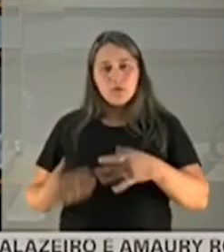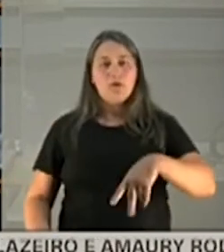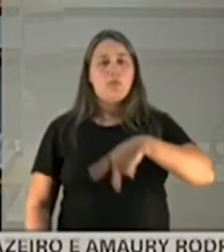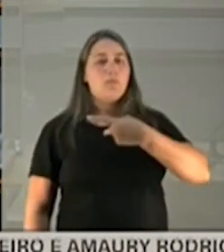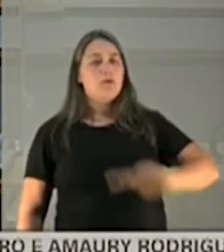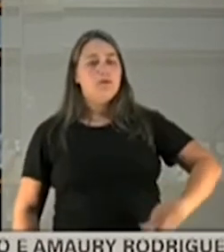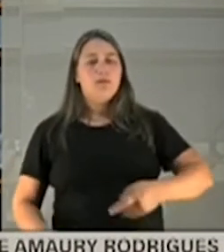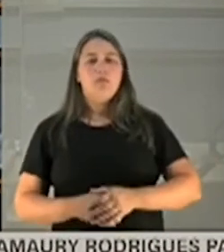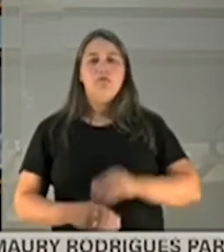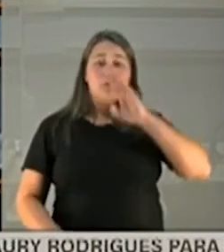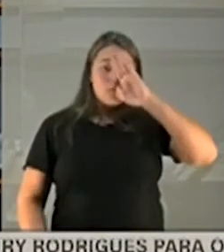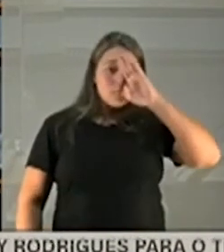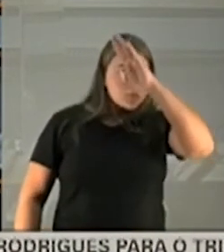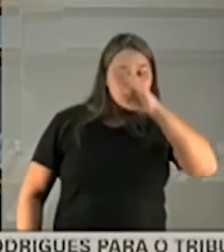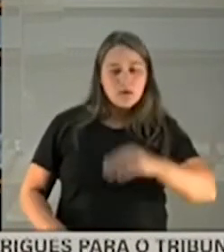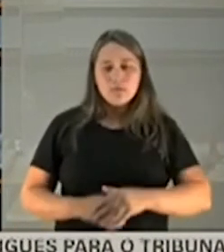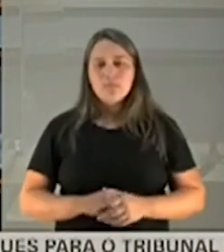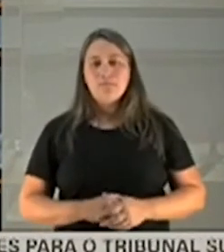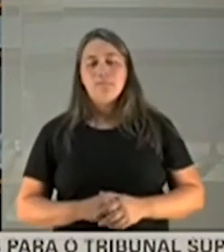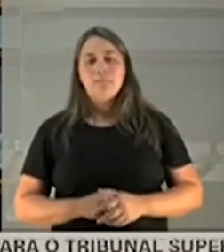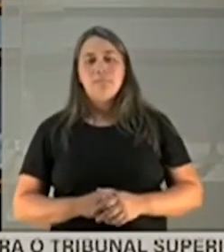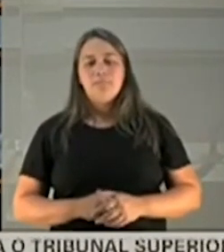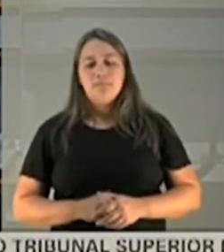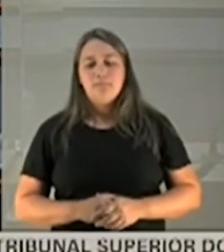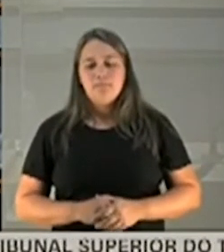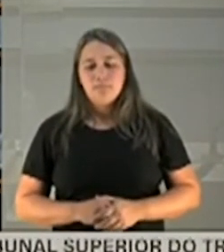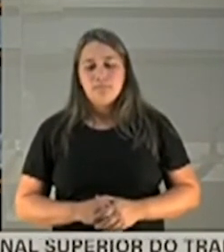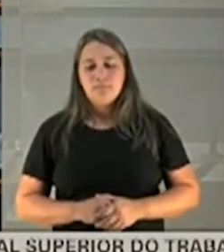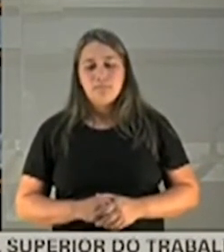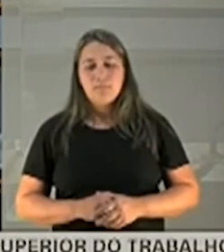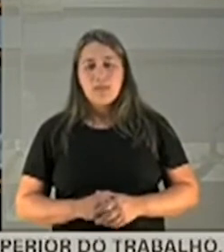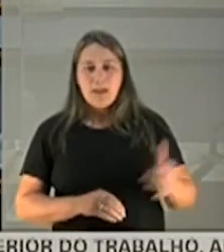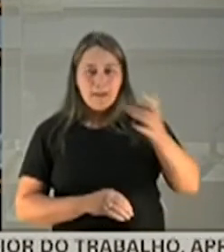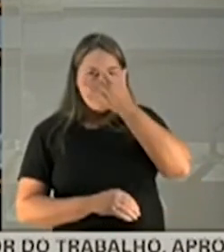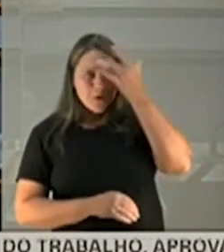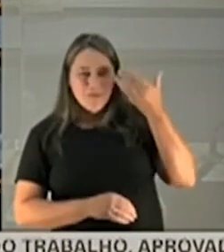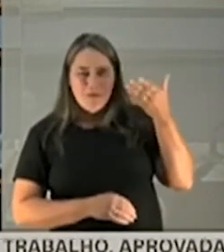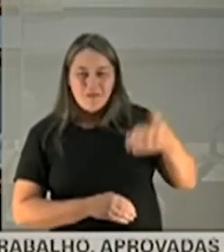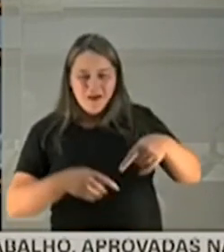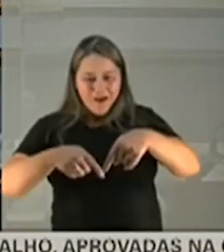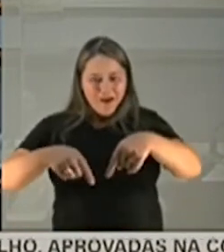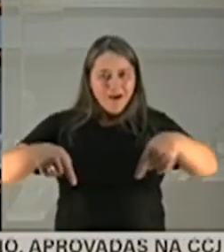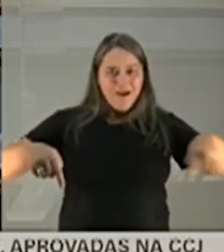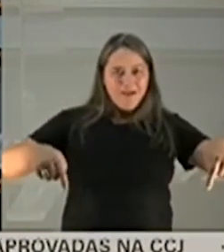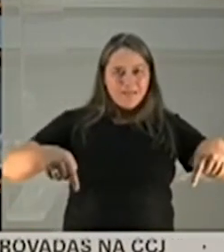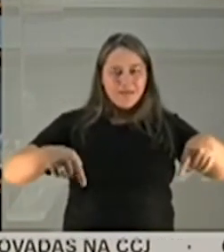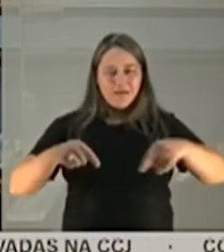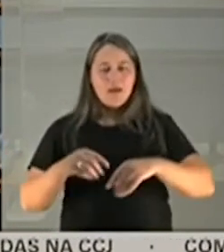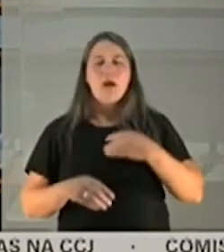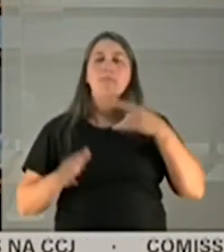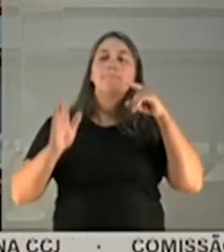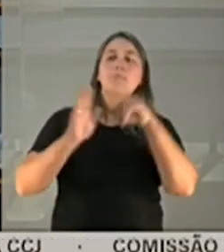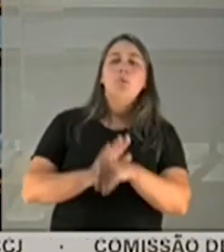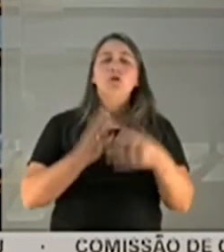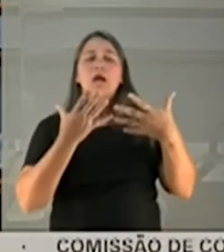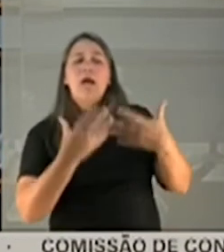presidente Jair Messias Bolsonaro, que aquele pessoal que vai ali no cercadinho pergunte: presidente, o senhor recebeu ou não recebeu